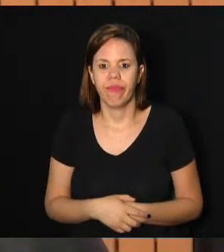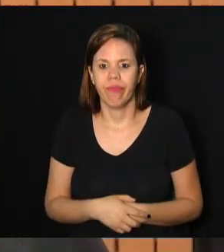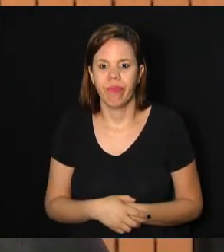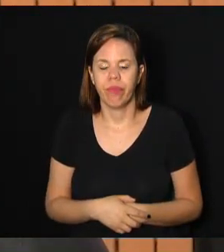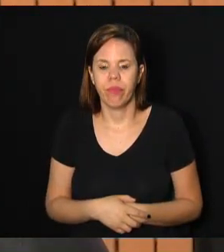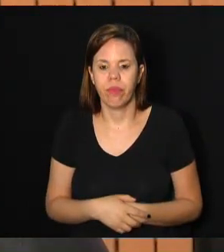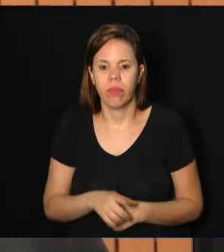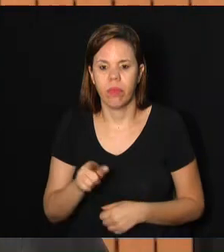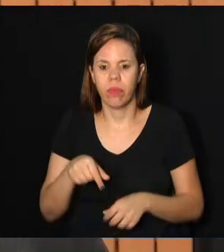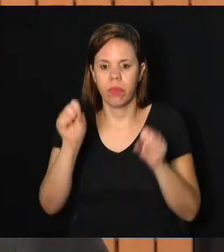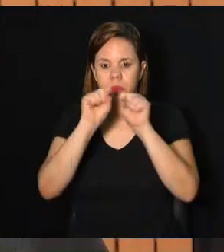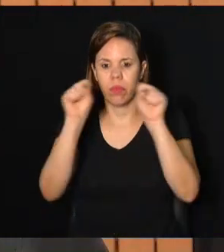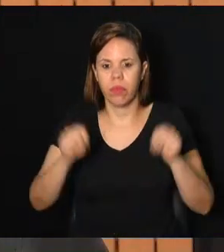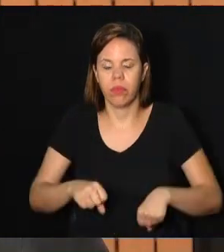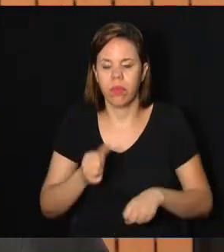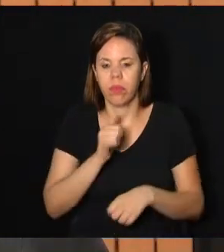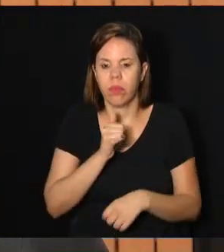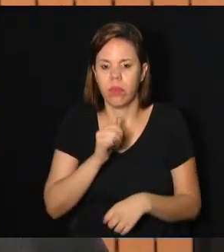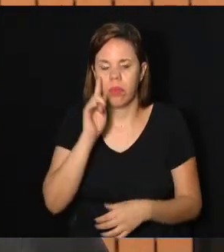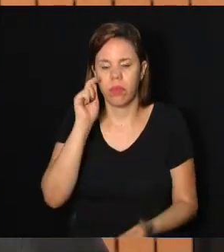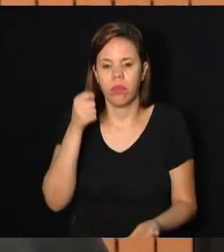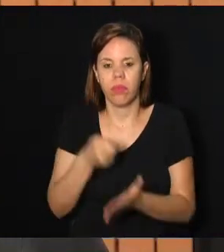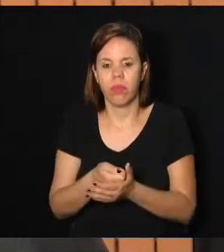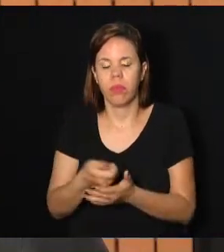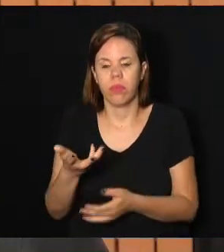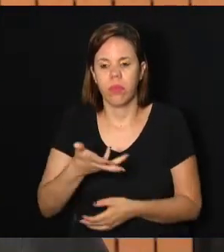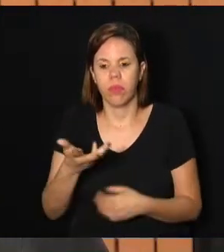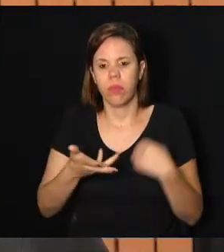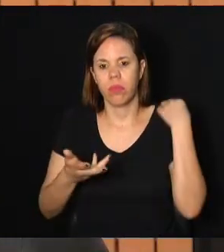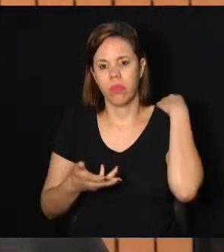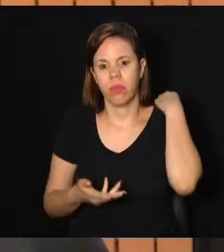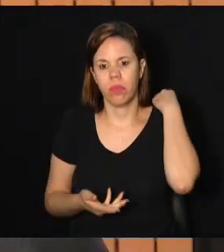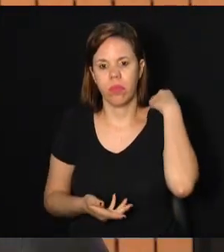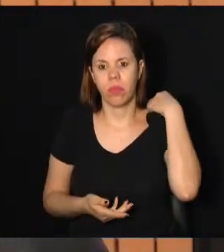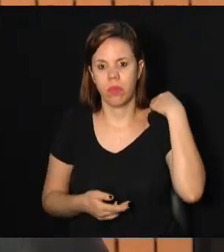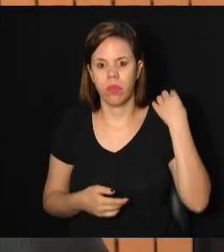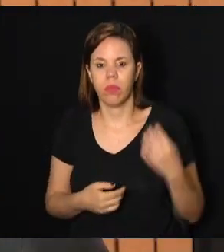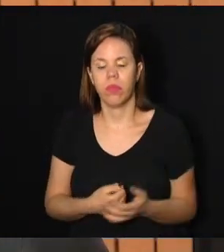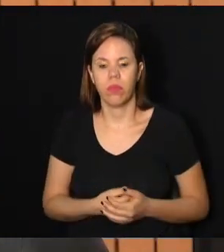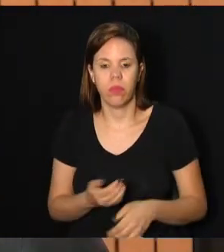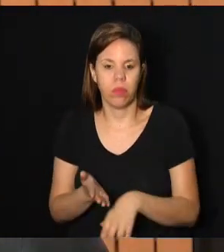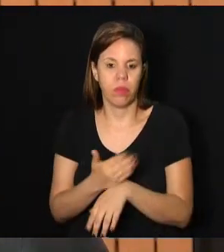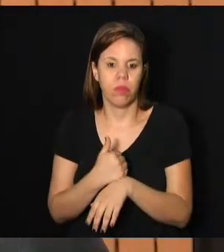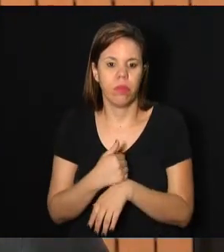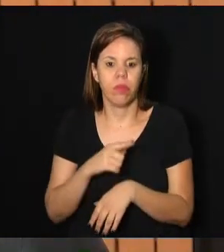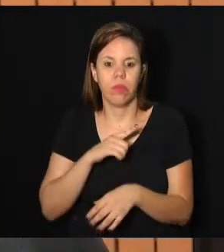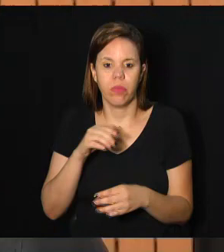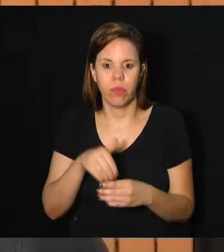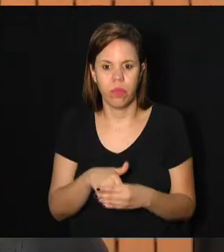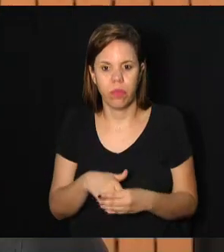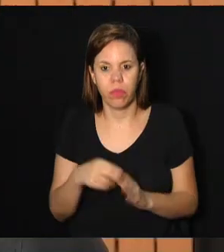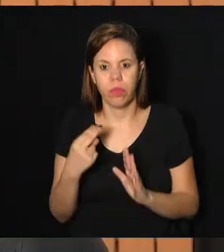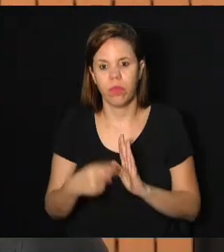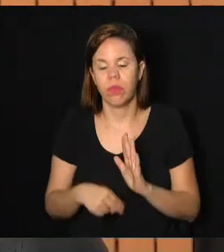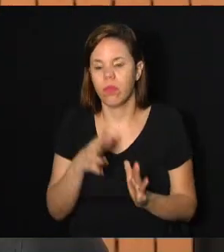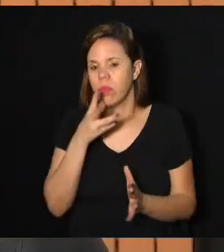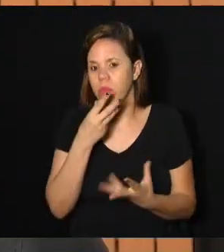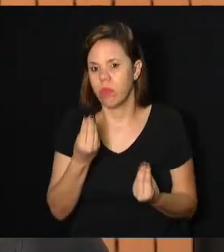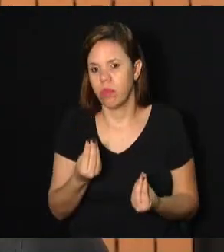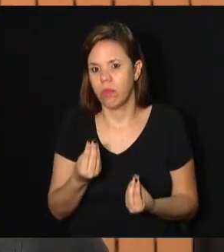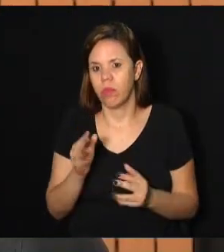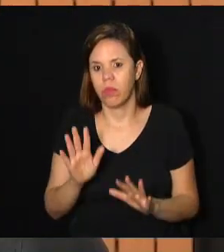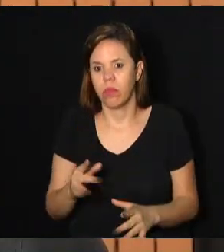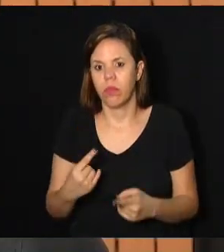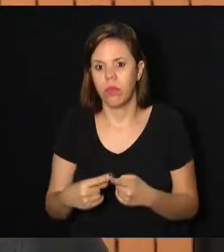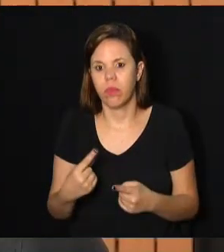e esse sistema eletrônico ele garante a agilidade. Então, um argumento anteriormente era que a voto nominal demoraria muito, porque